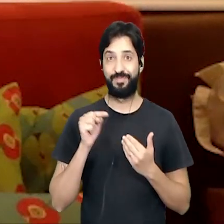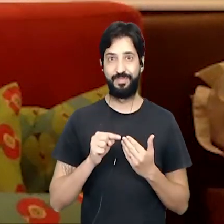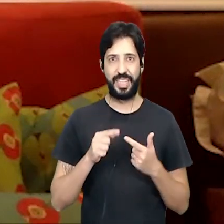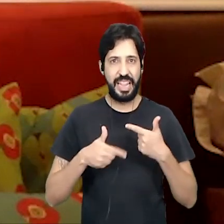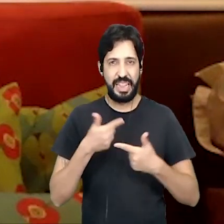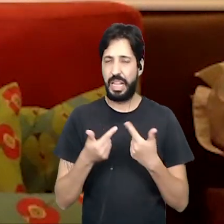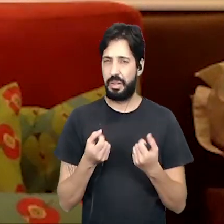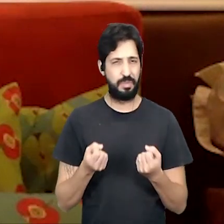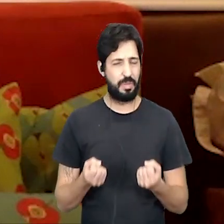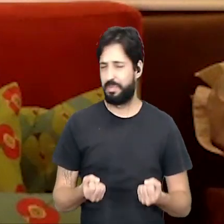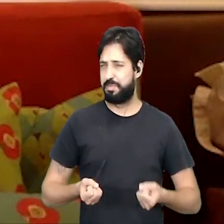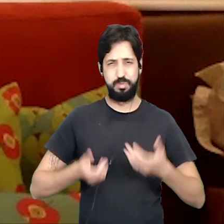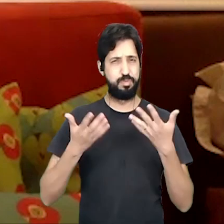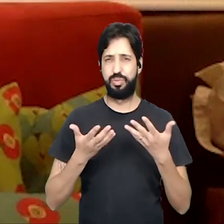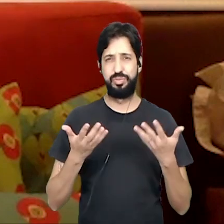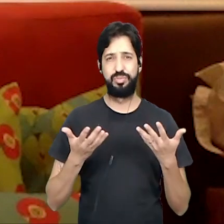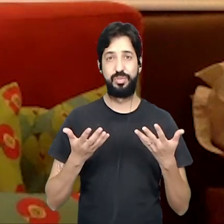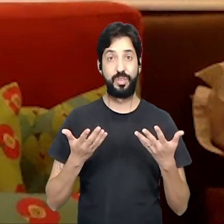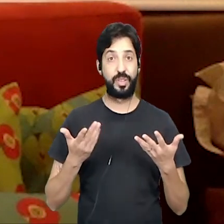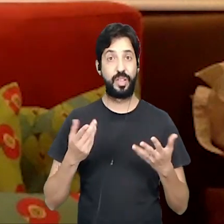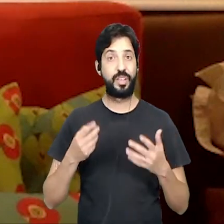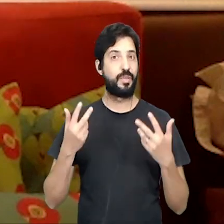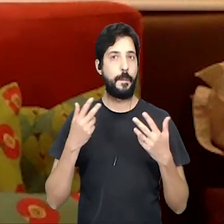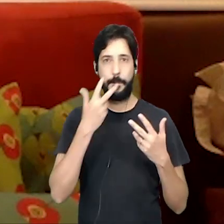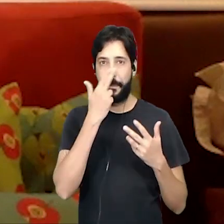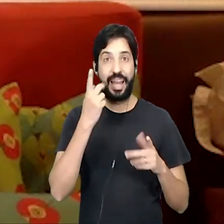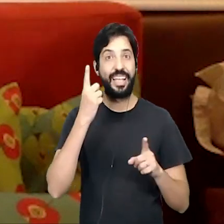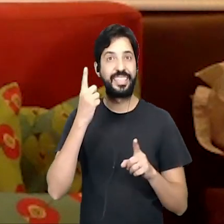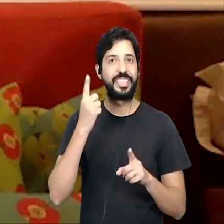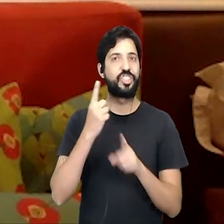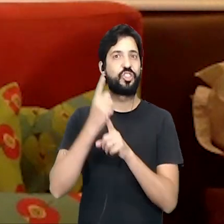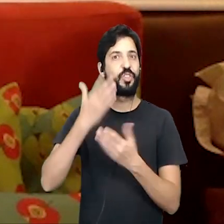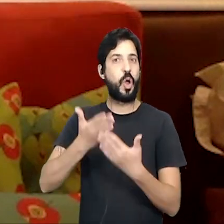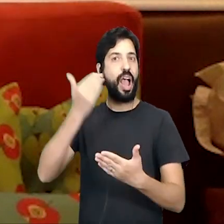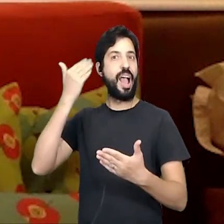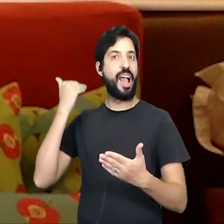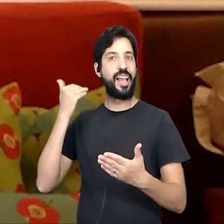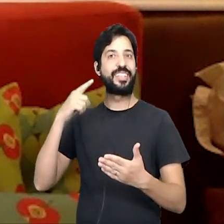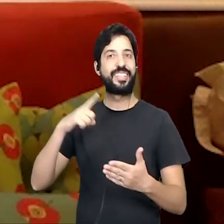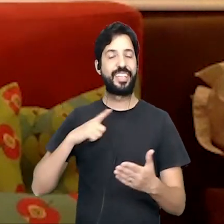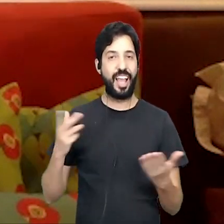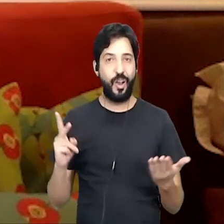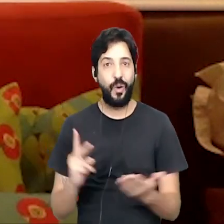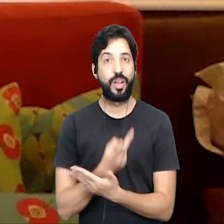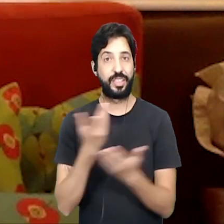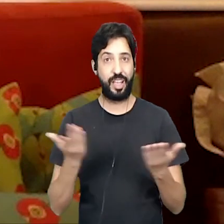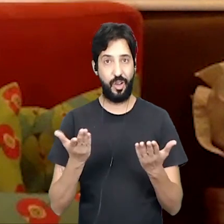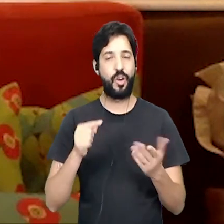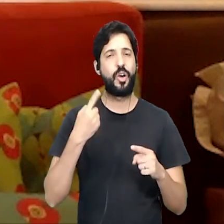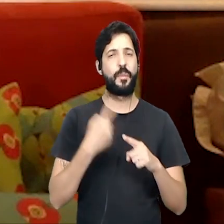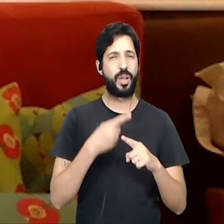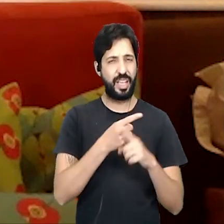trabalho que, de certa forma, se revelou profético diante do que a gente está vivendo hoje, e não à toa, porque